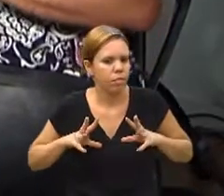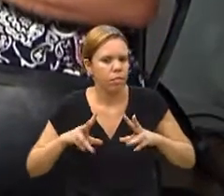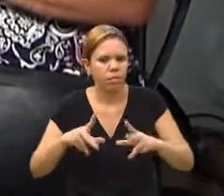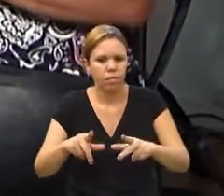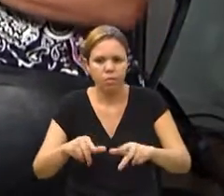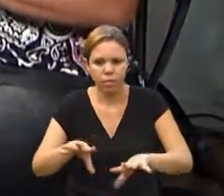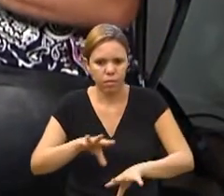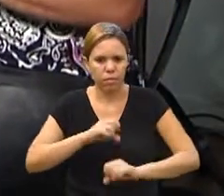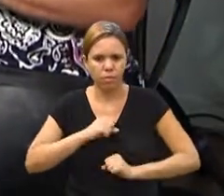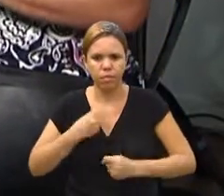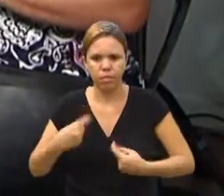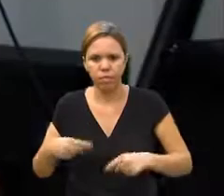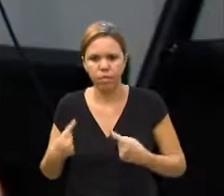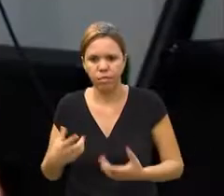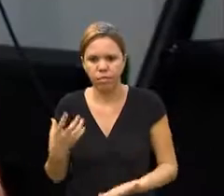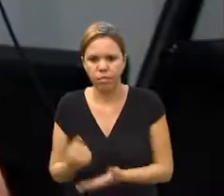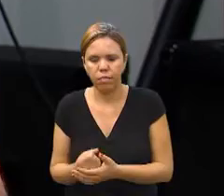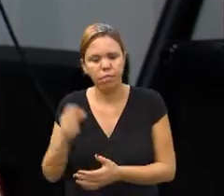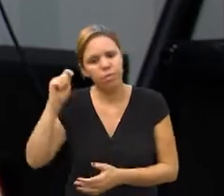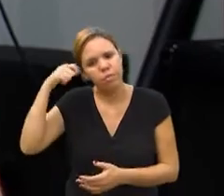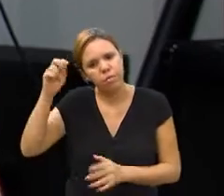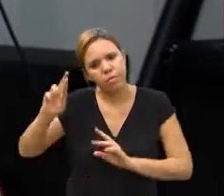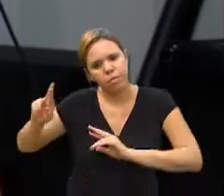Gravo outros discos de outros artistas,